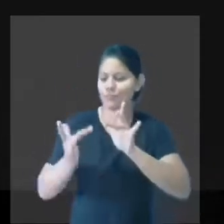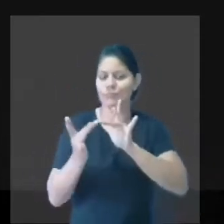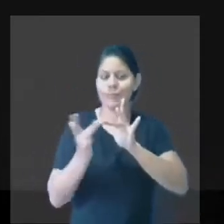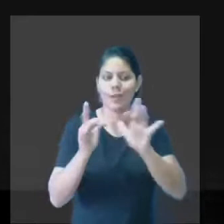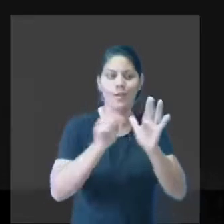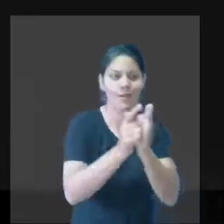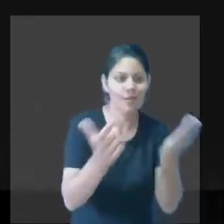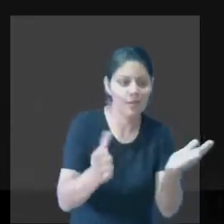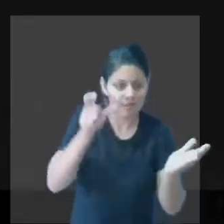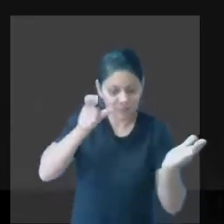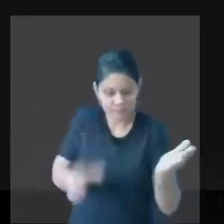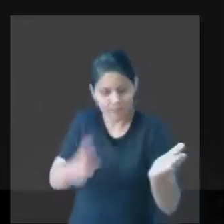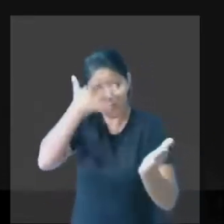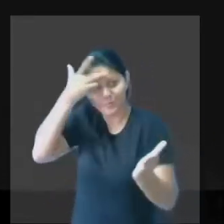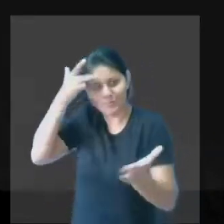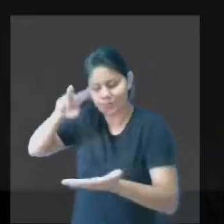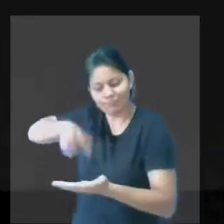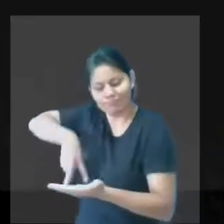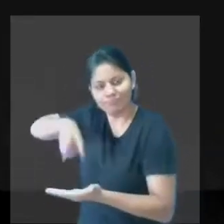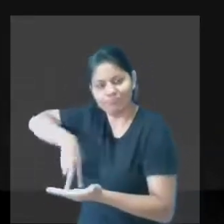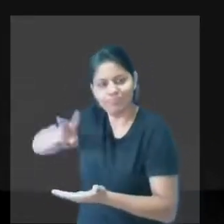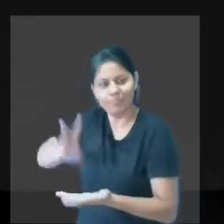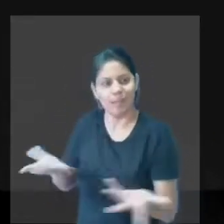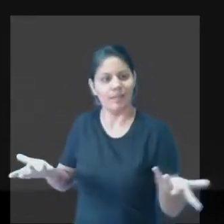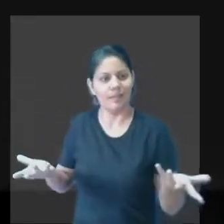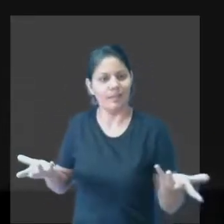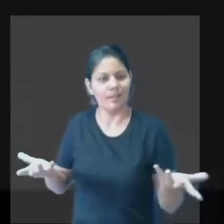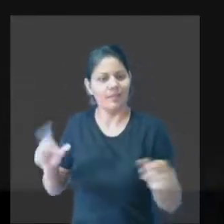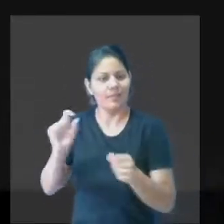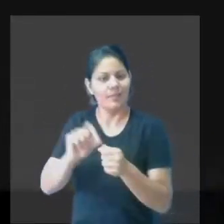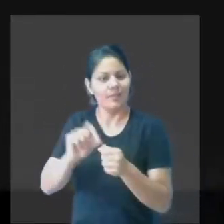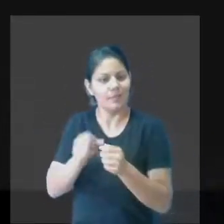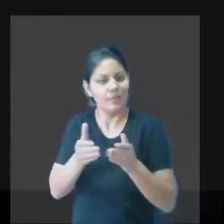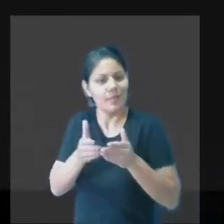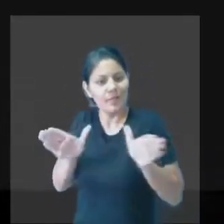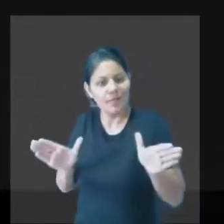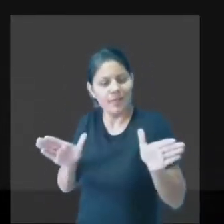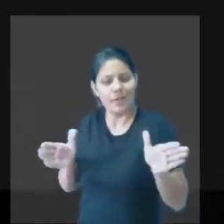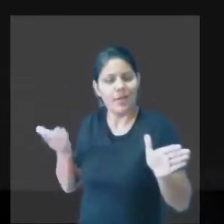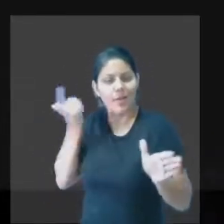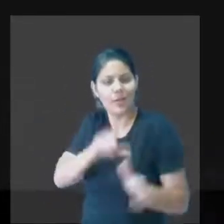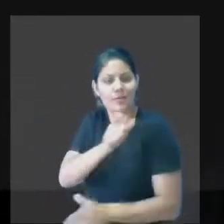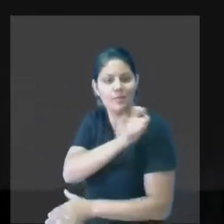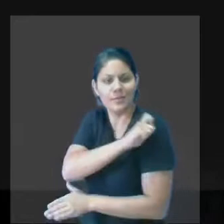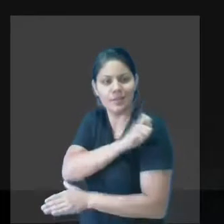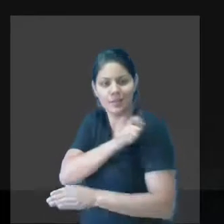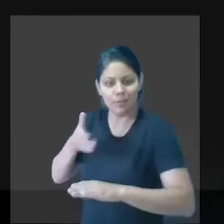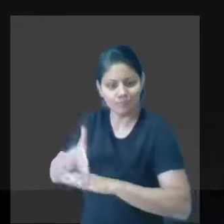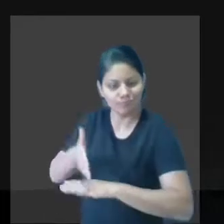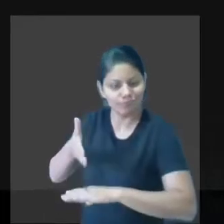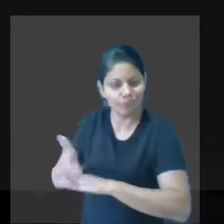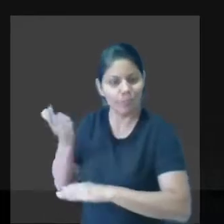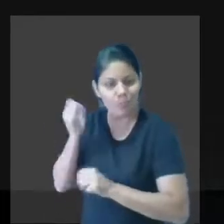entre o conhecimento, fazendo esses espaços, de fato, os lugares em que o estudante é